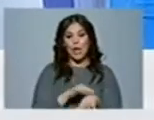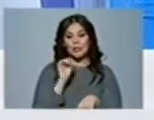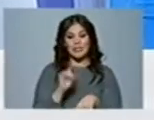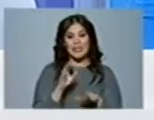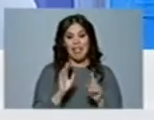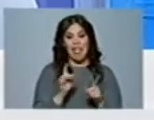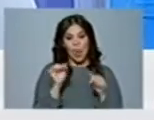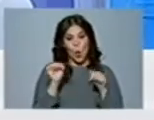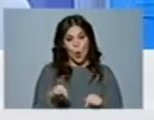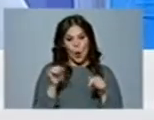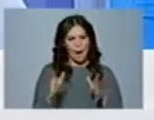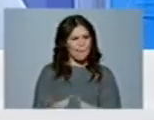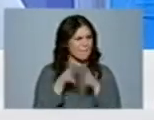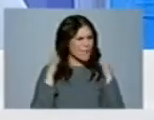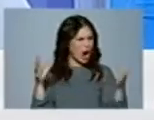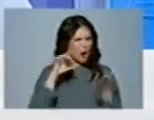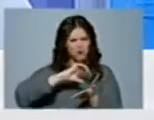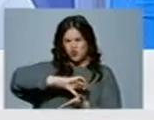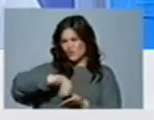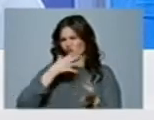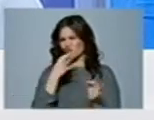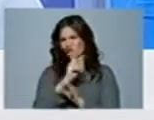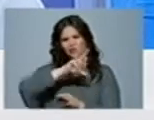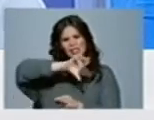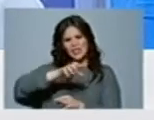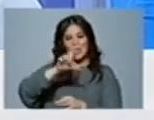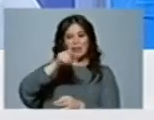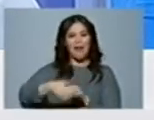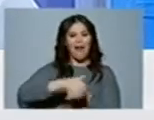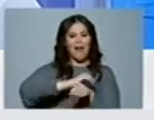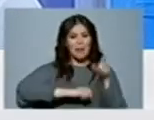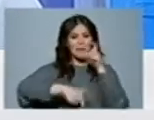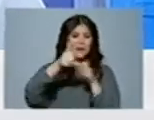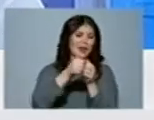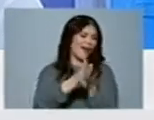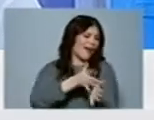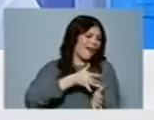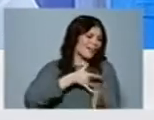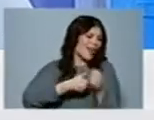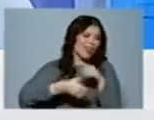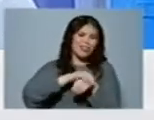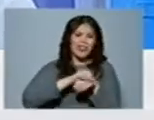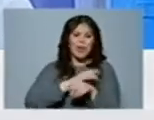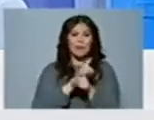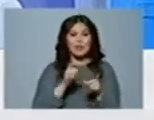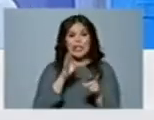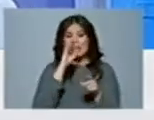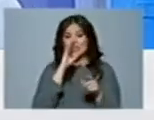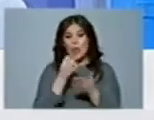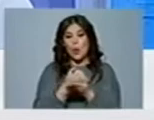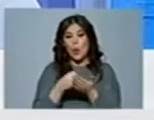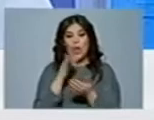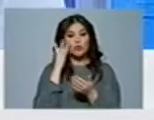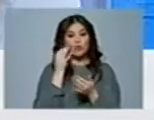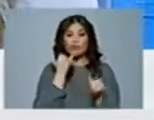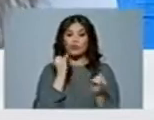já hoje um mega projeto na região. E é acarinhado por todos, porque se não fosse acarinhado por todos nós não teríamos estes números. Não teria